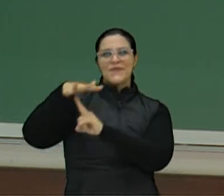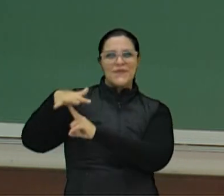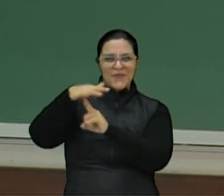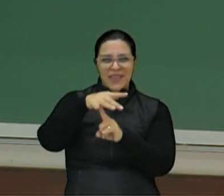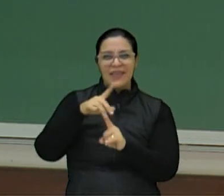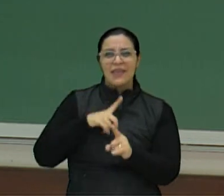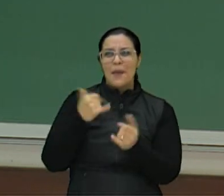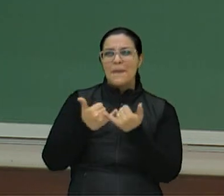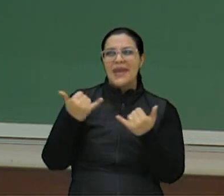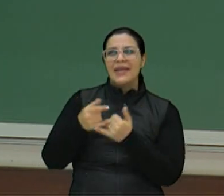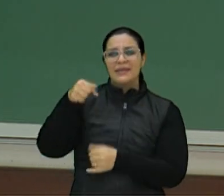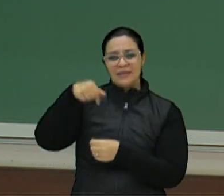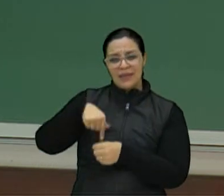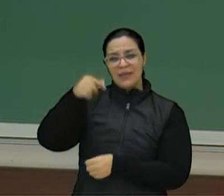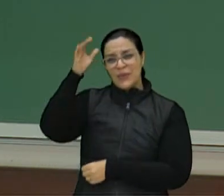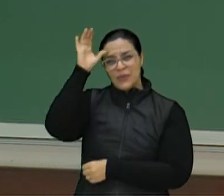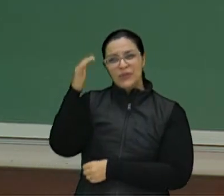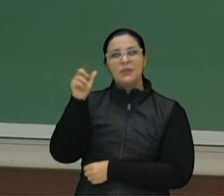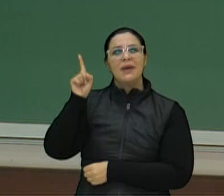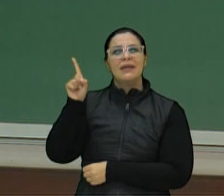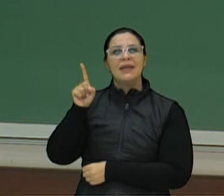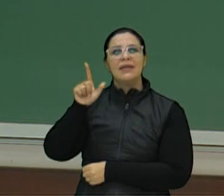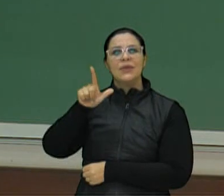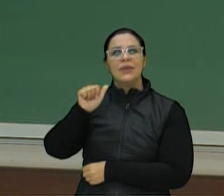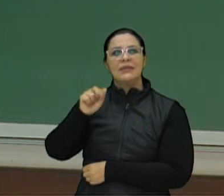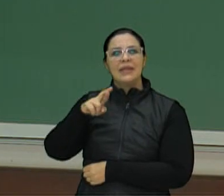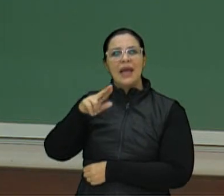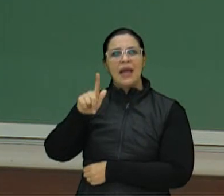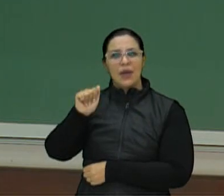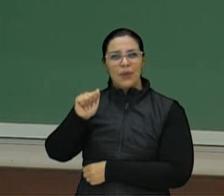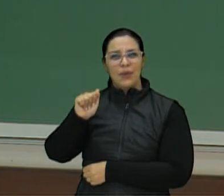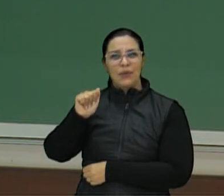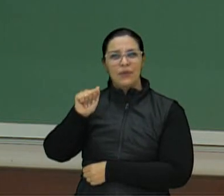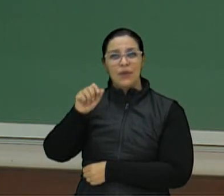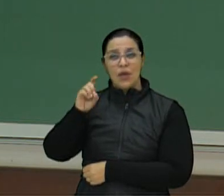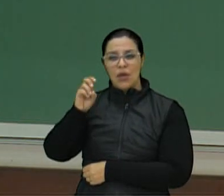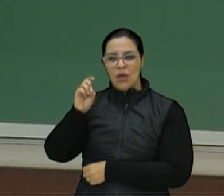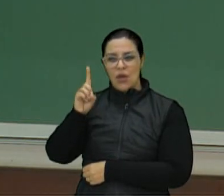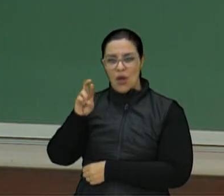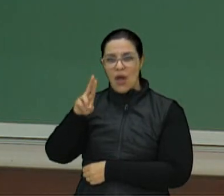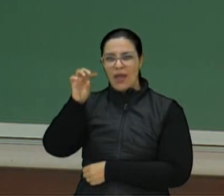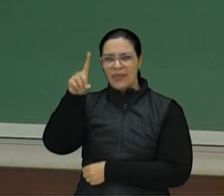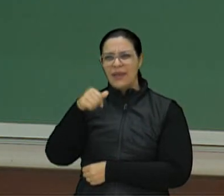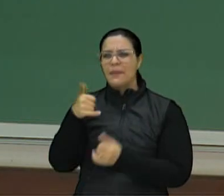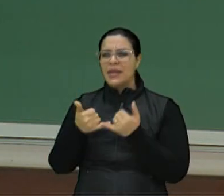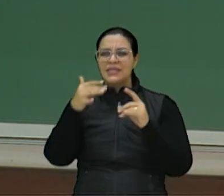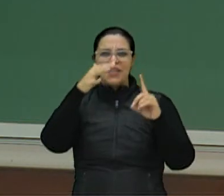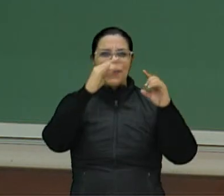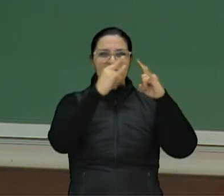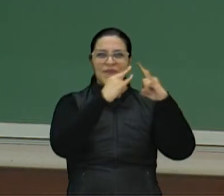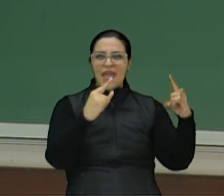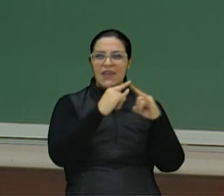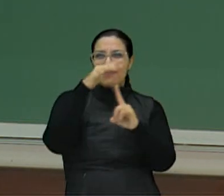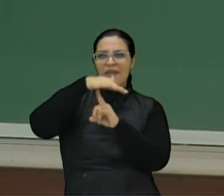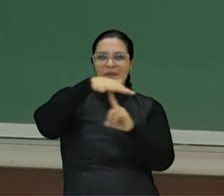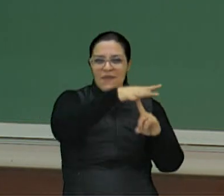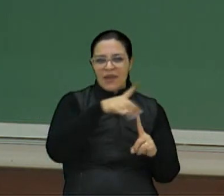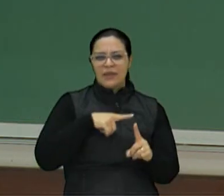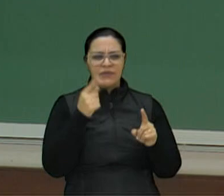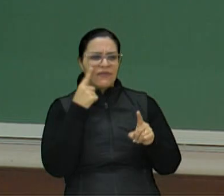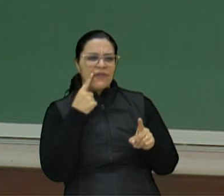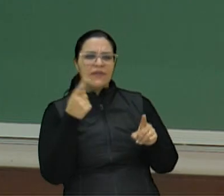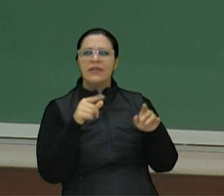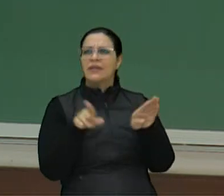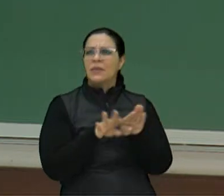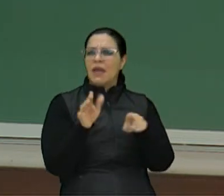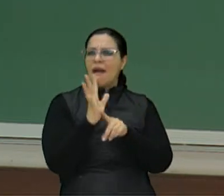que acontecem no Lago da Ordem, em Curitiba, como feiras livres que acontecem em outras cidades do estado. E aí nas feiras